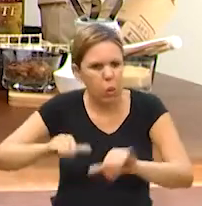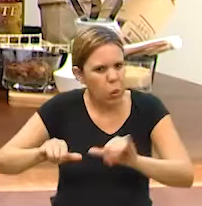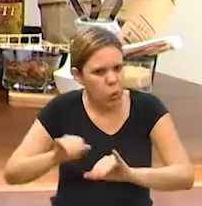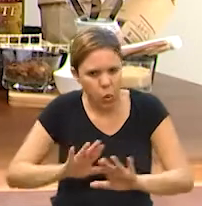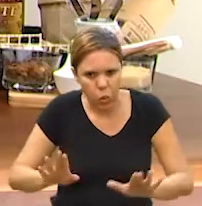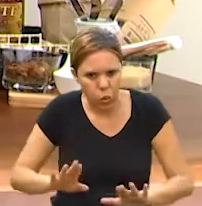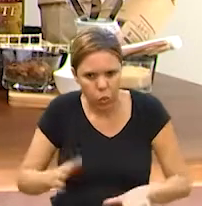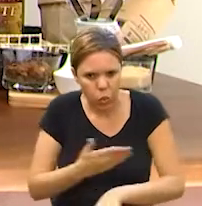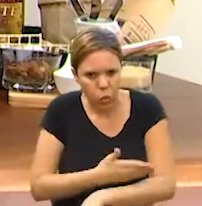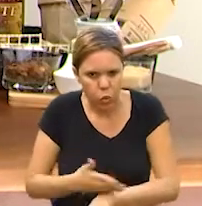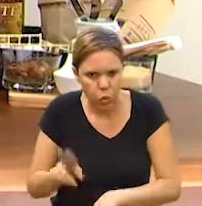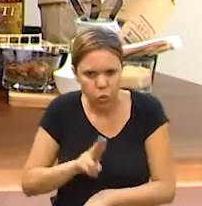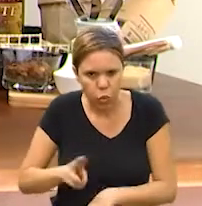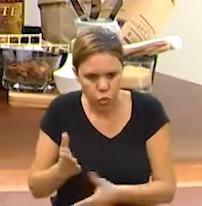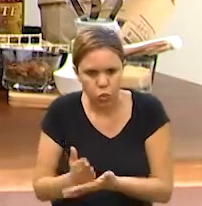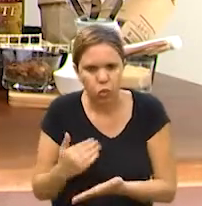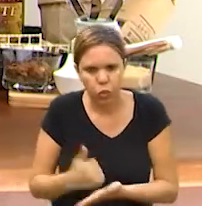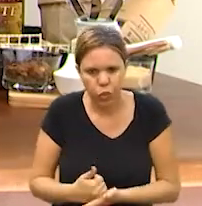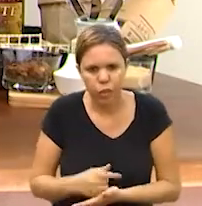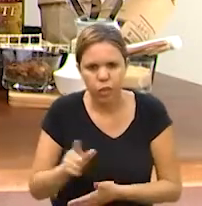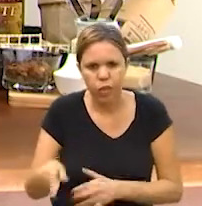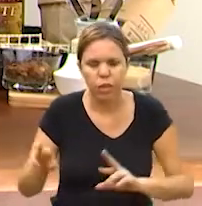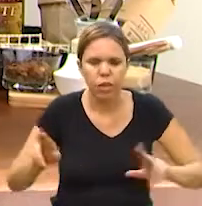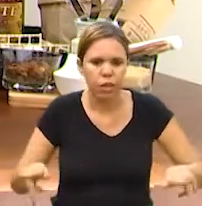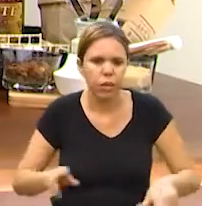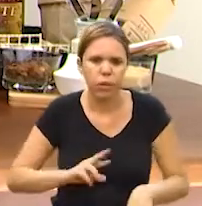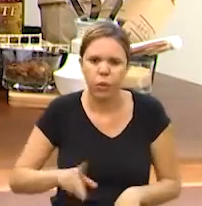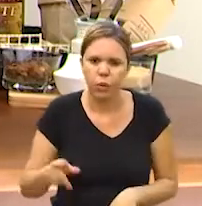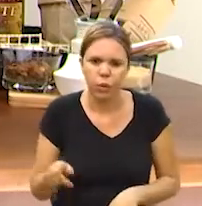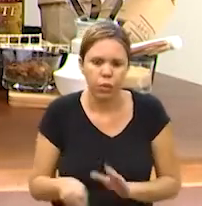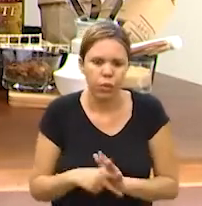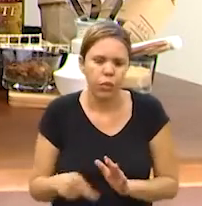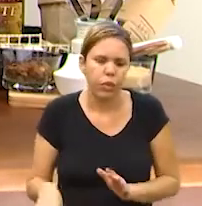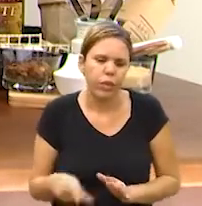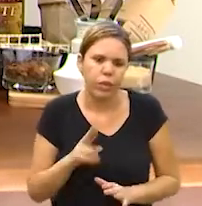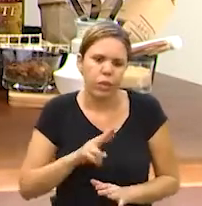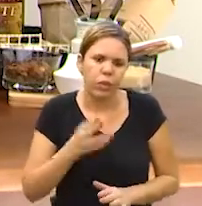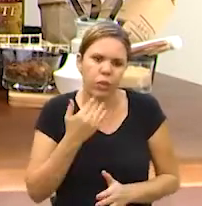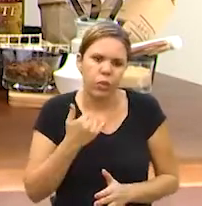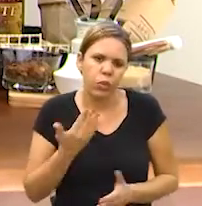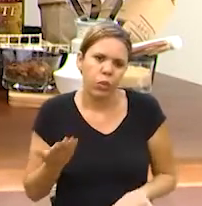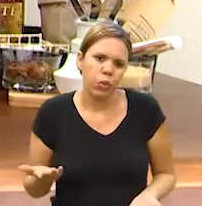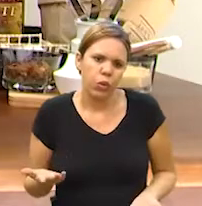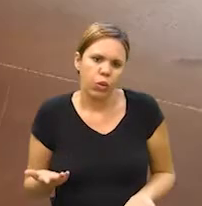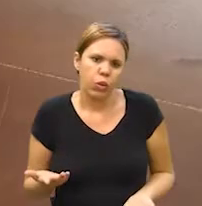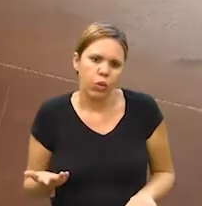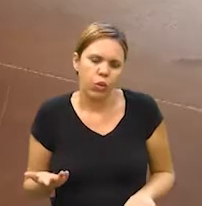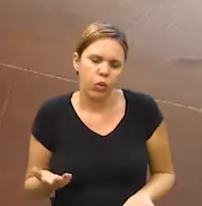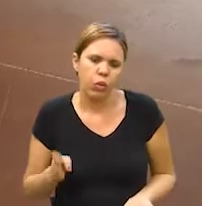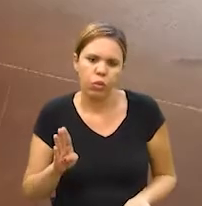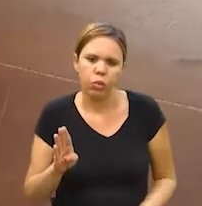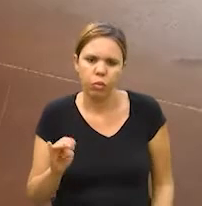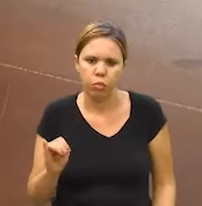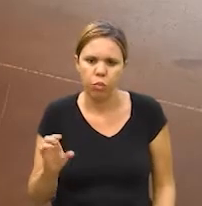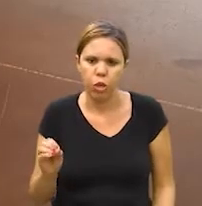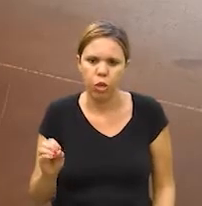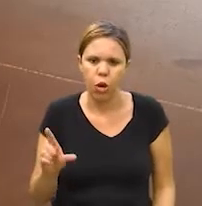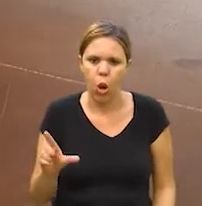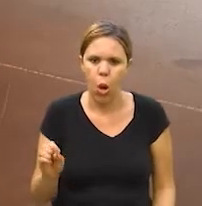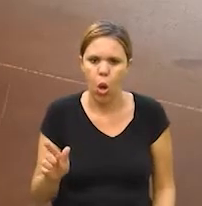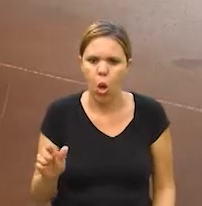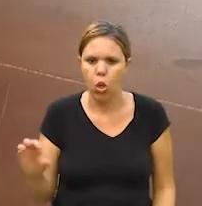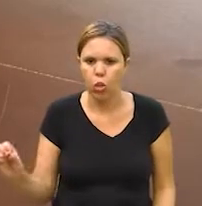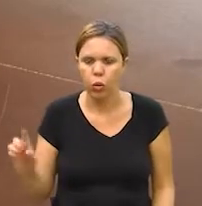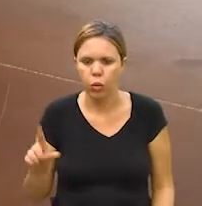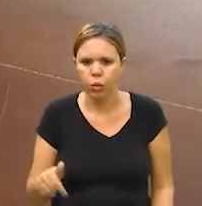gente está acostumado a usar em bolo? Sim, ele é diferente, não é o fermento instantâneo, nem o fermento biológico. O fermento,